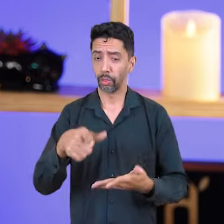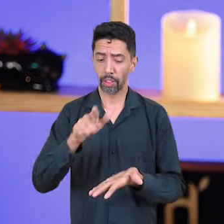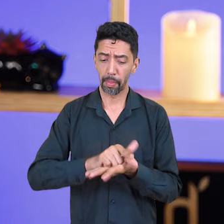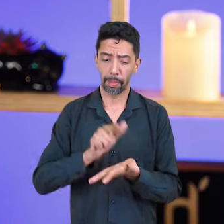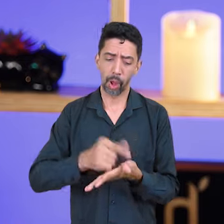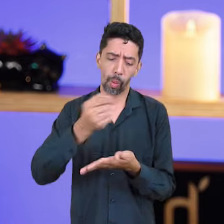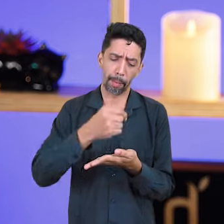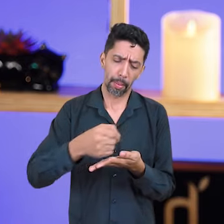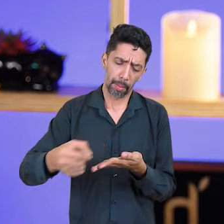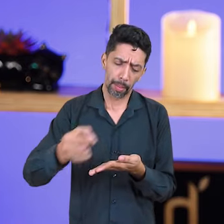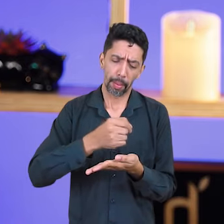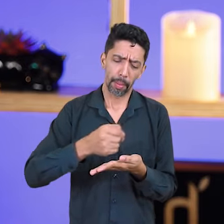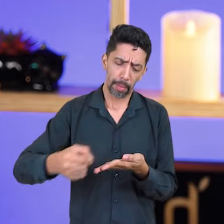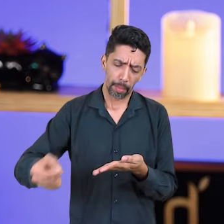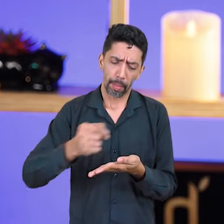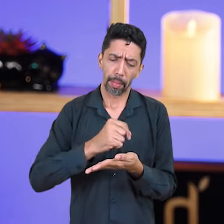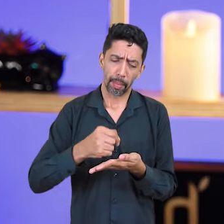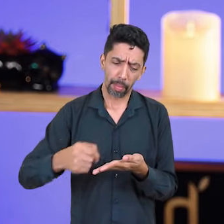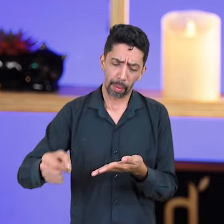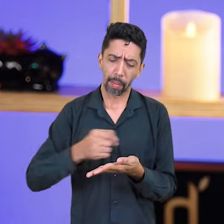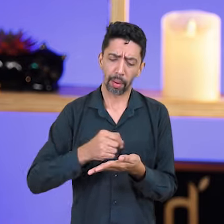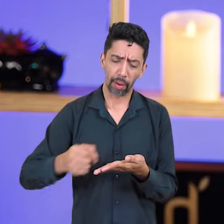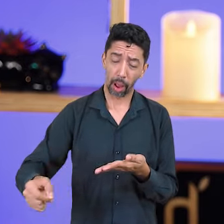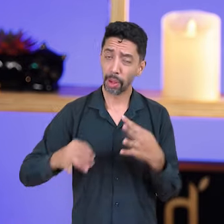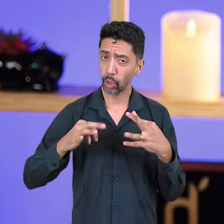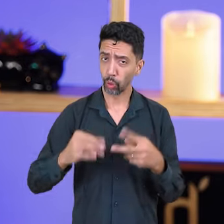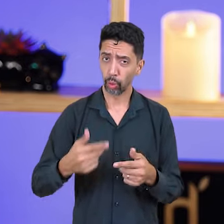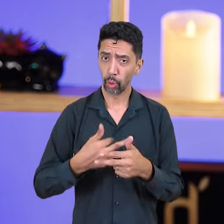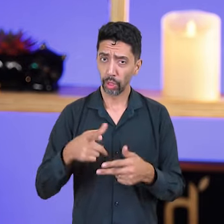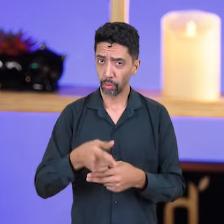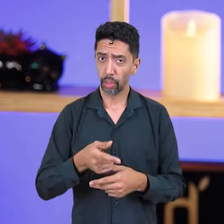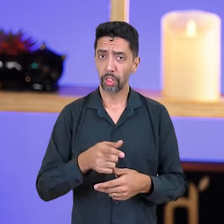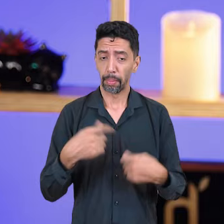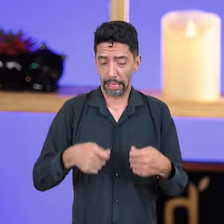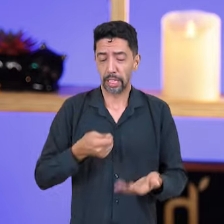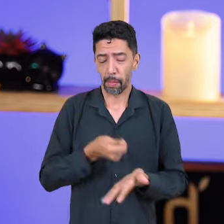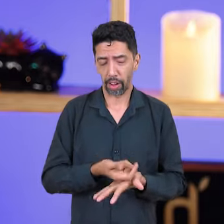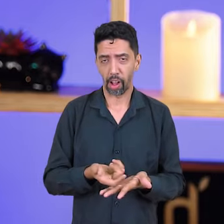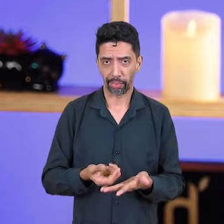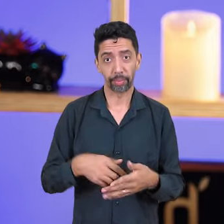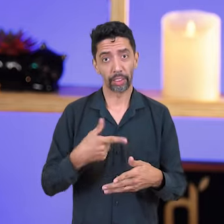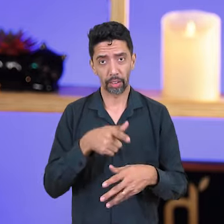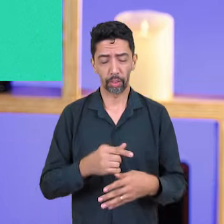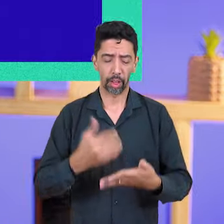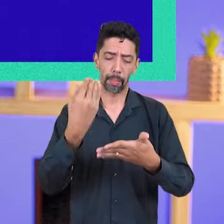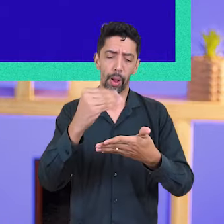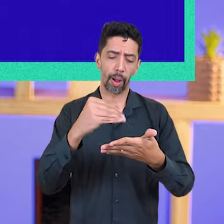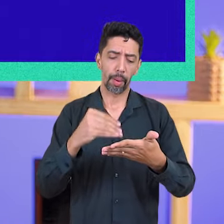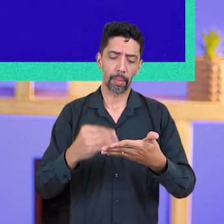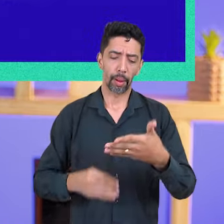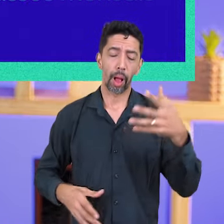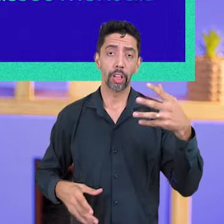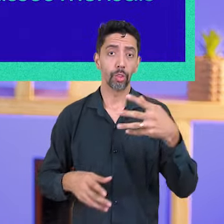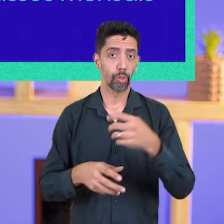for vencida e paga. Com isso, eu vou estar somando todas elas e terei um número mágico.